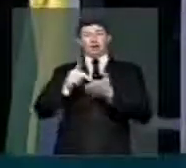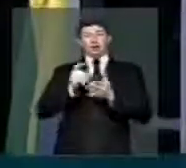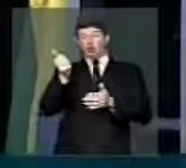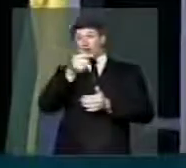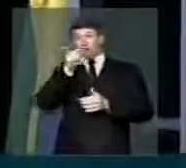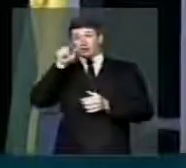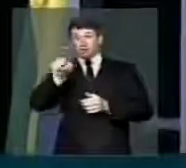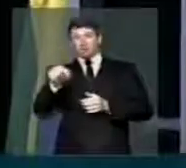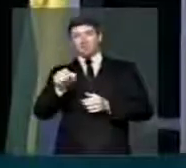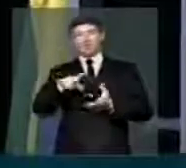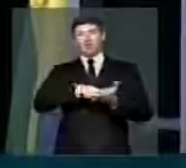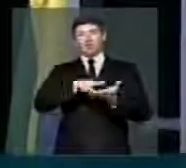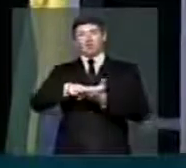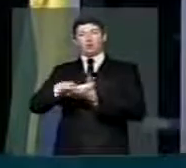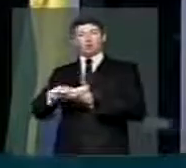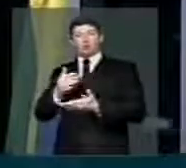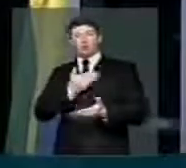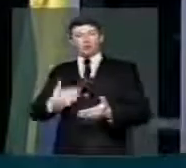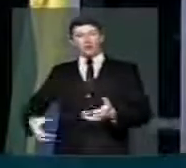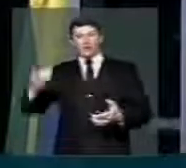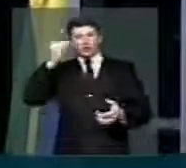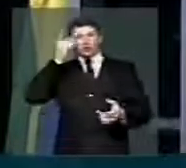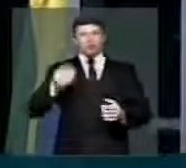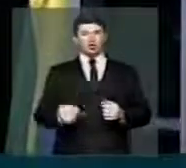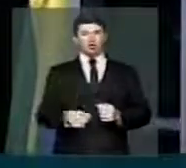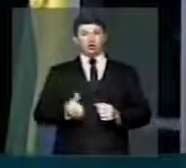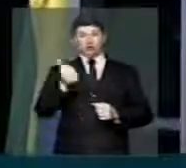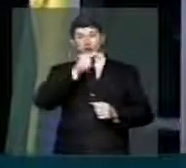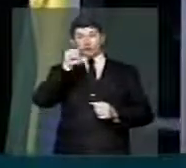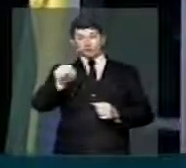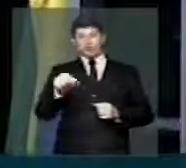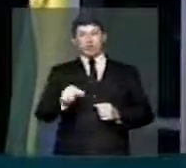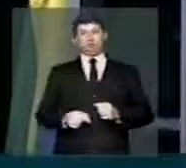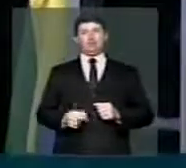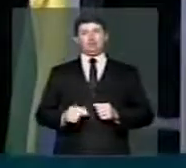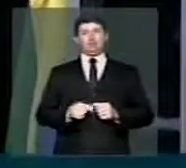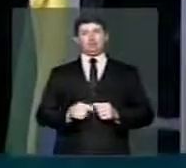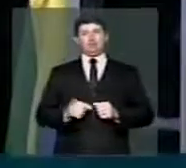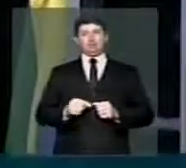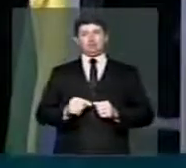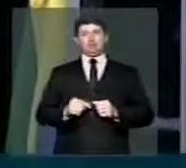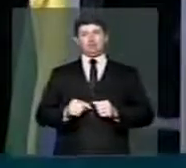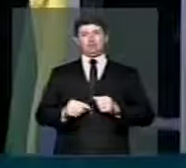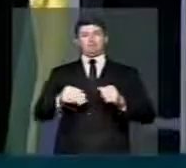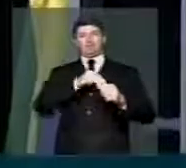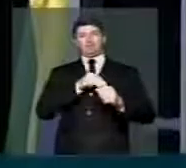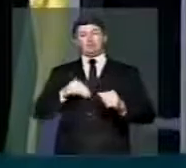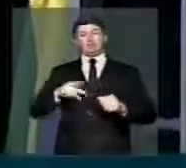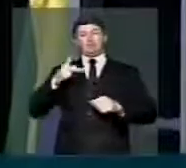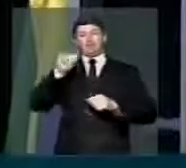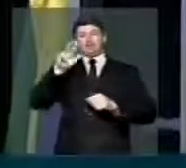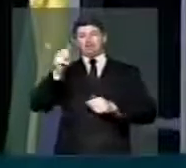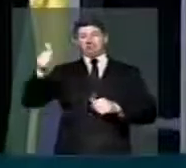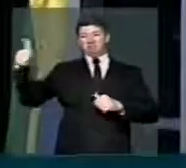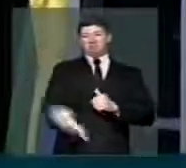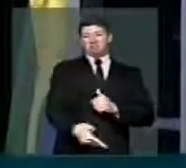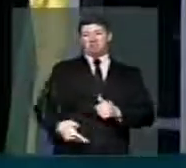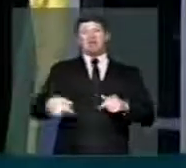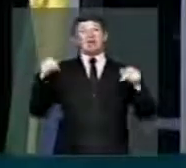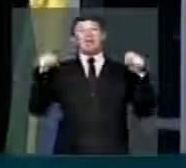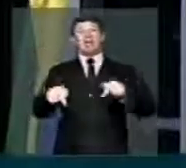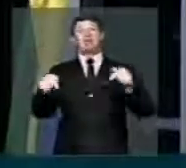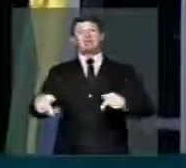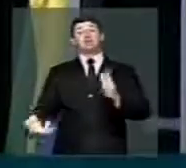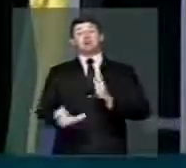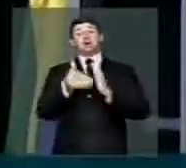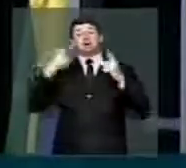mil leitos fechados pelo governo Dilma, dos 12 mil leitos fechados pelo incompetente ministro Padilha. É isso que essa casa